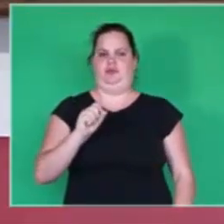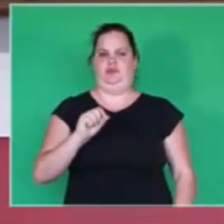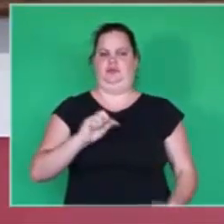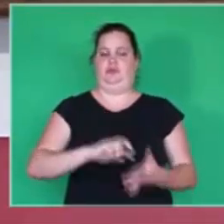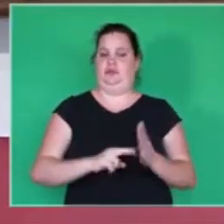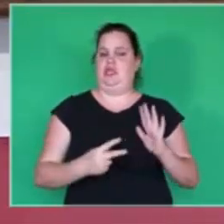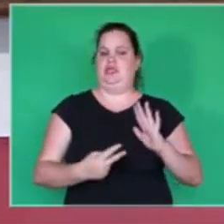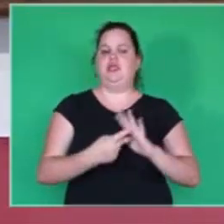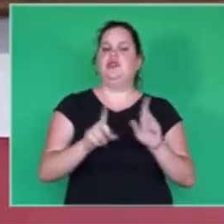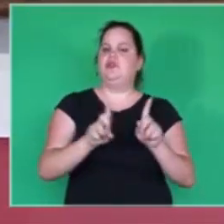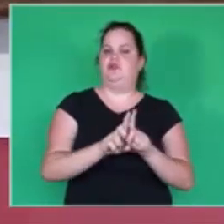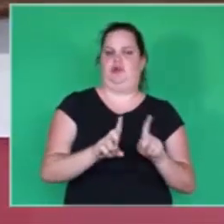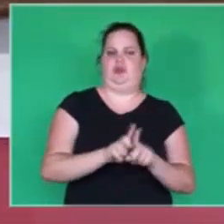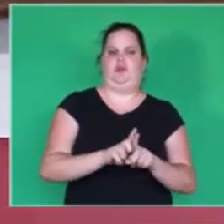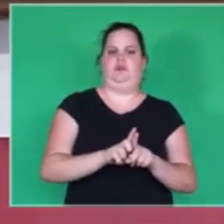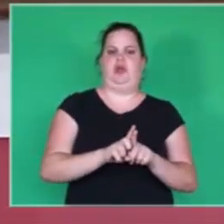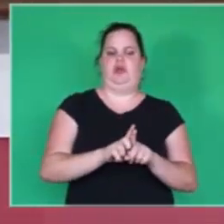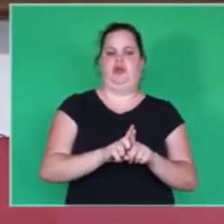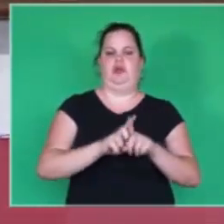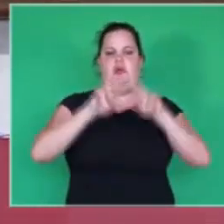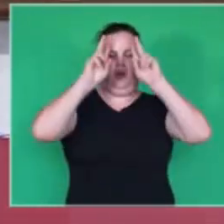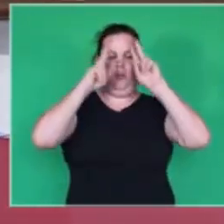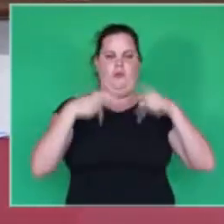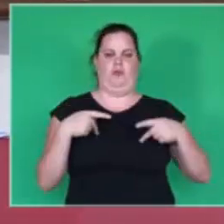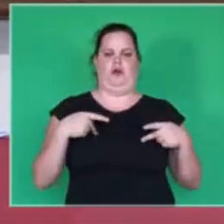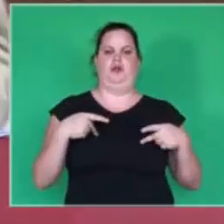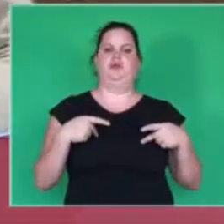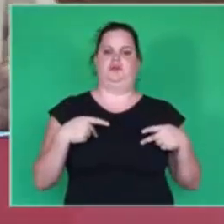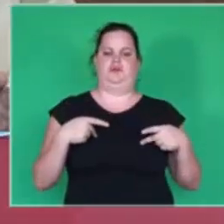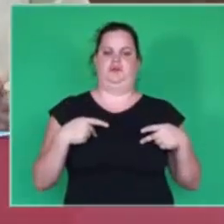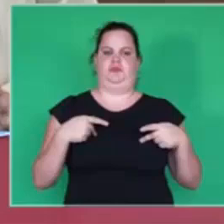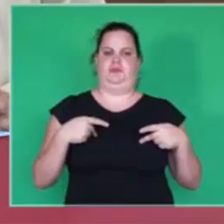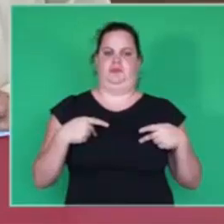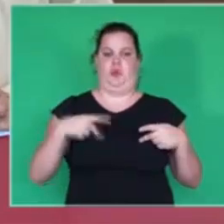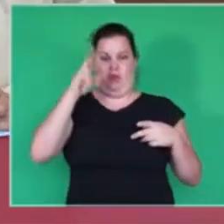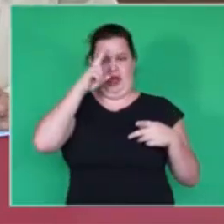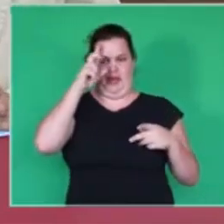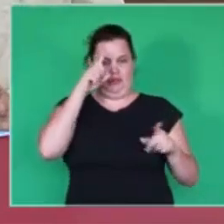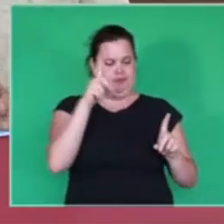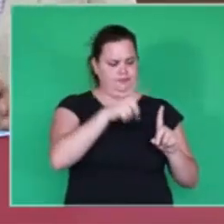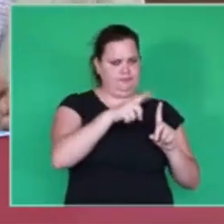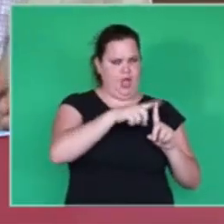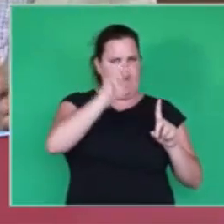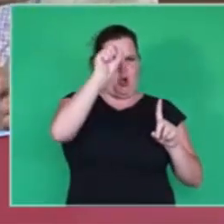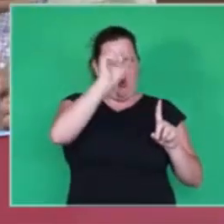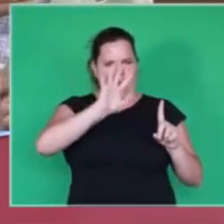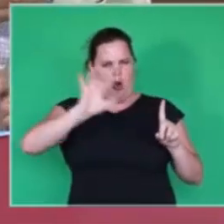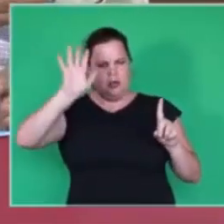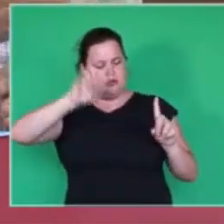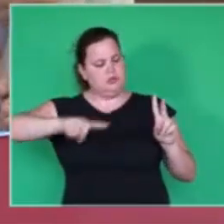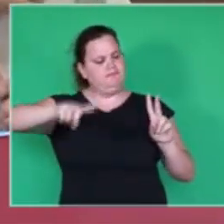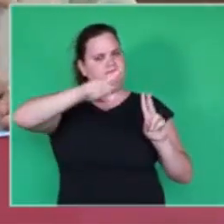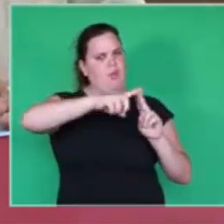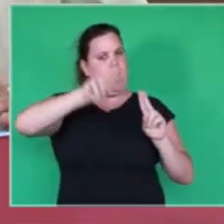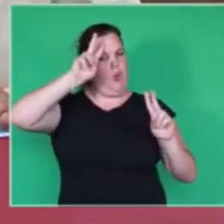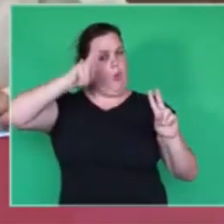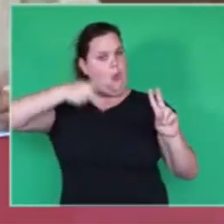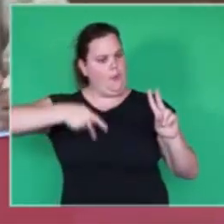voltado também, porque era o homem, então eles passaram, a filosofia passou através de voltar para a